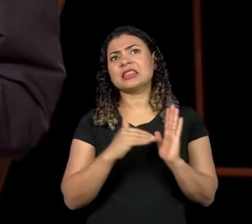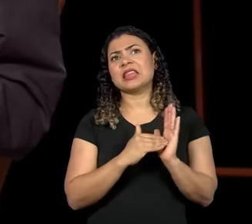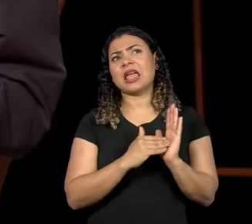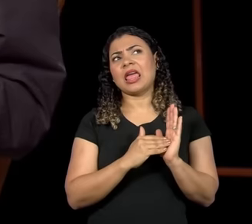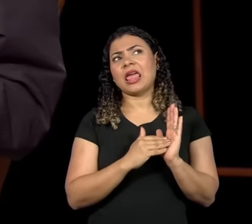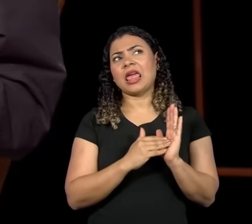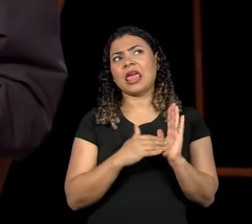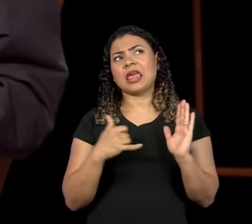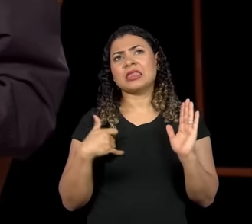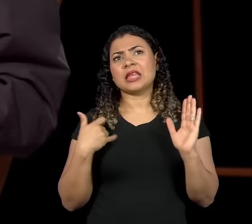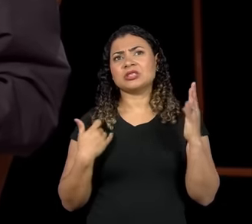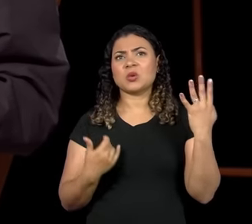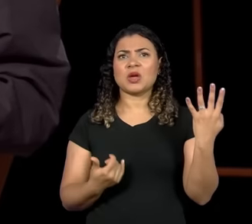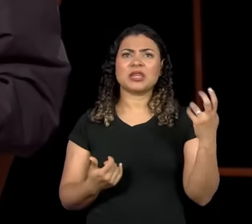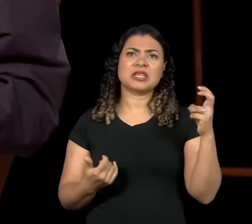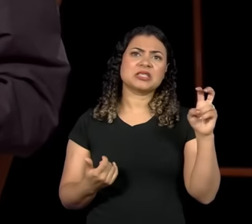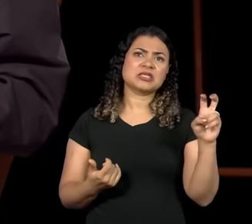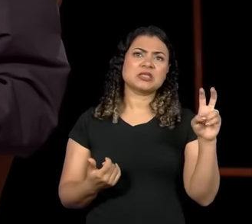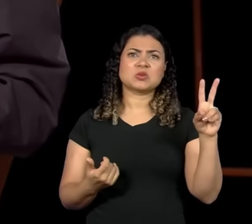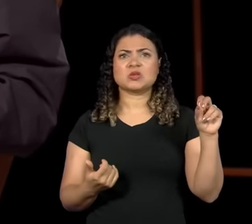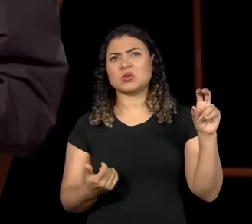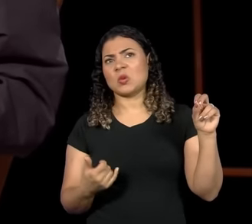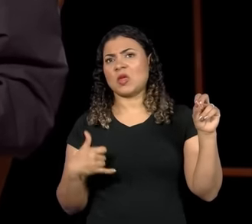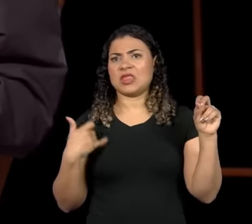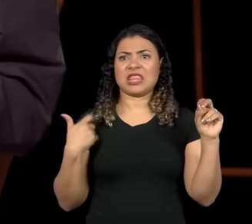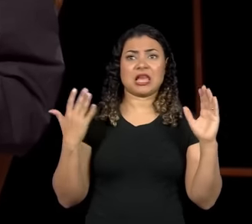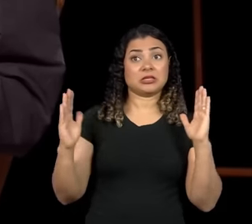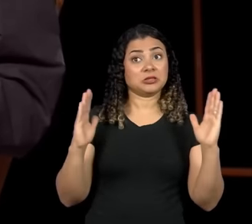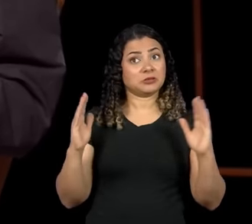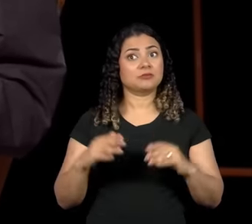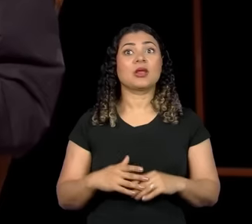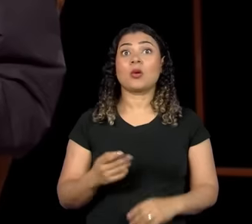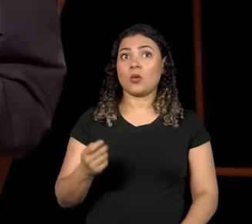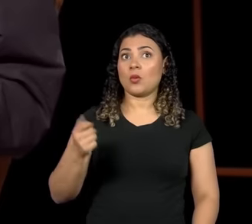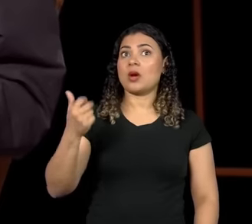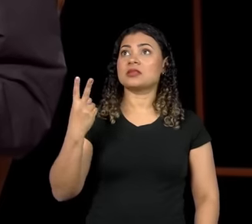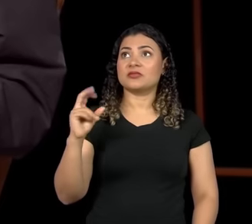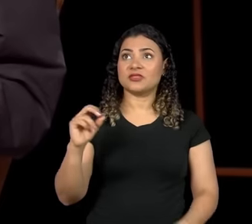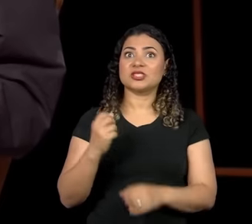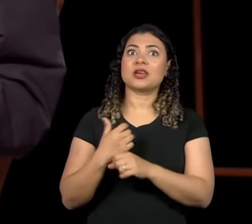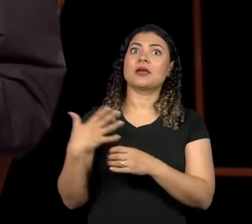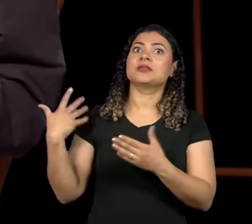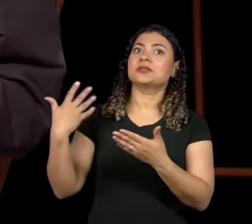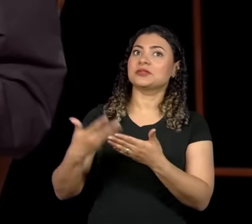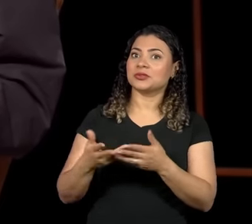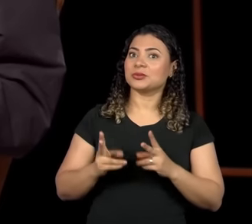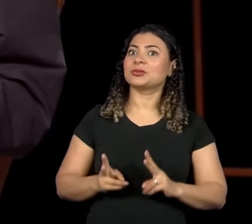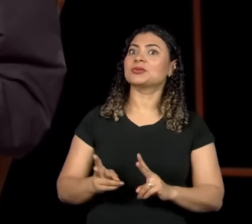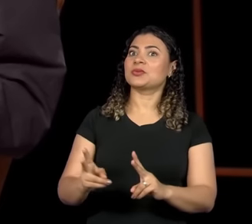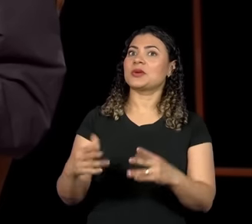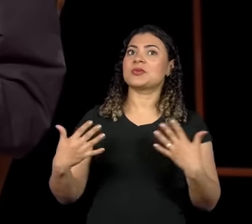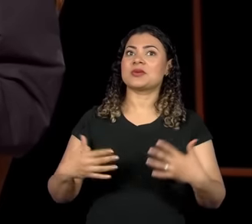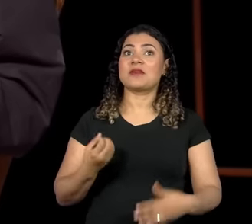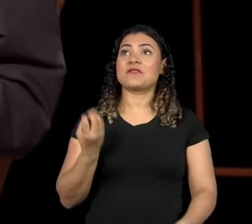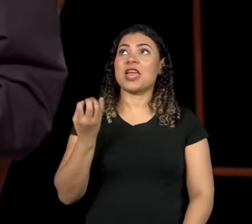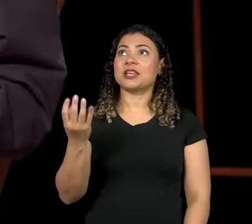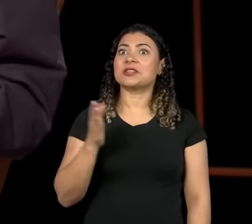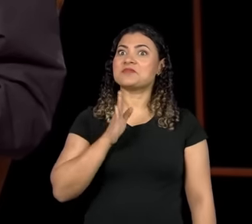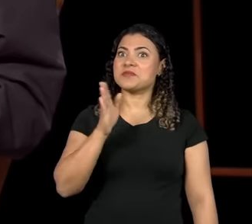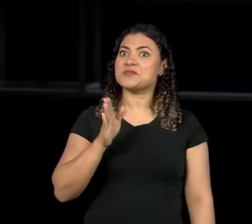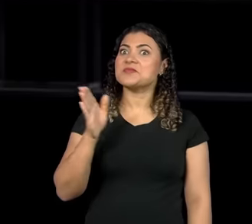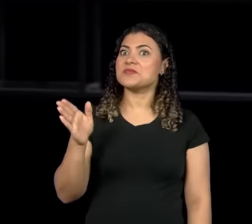os 45, 50 anos. Fiz quase 20 anos isso. Olha. Fiz muito, viajei muito.